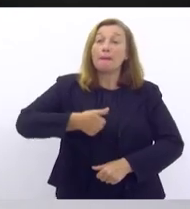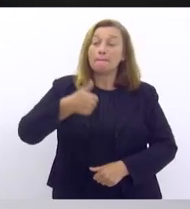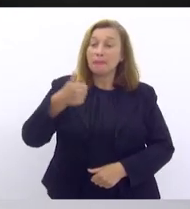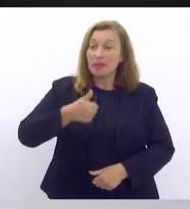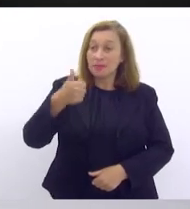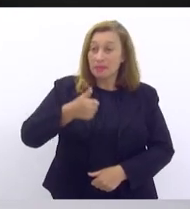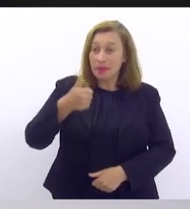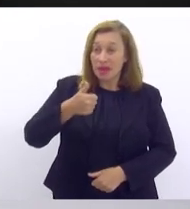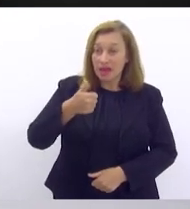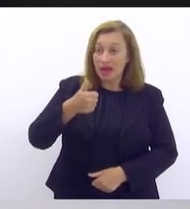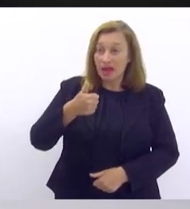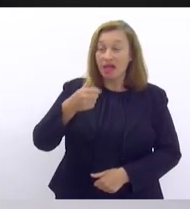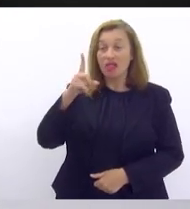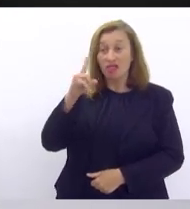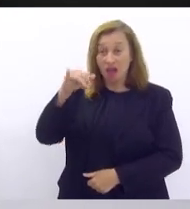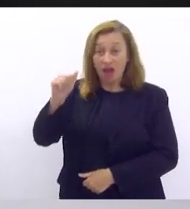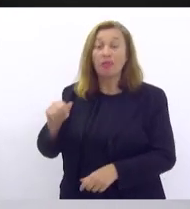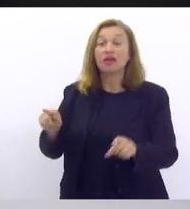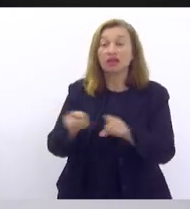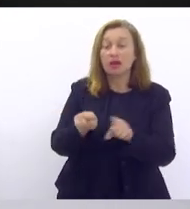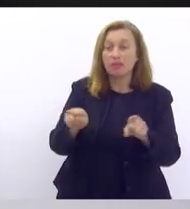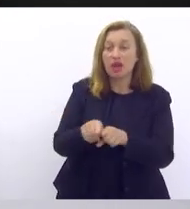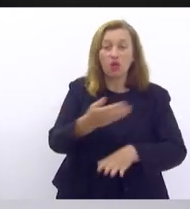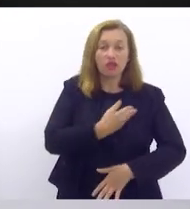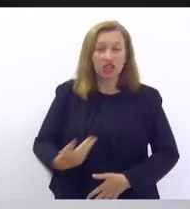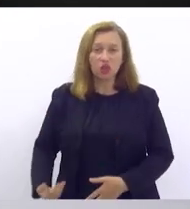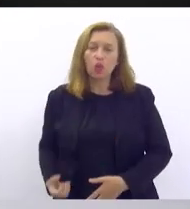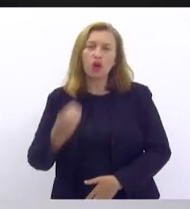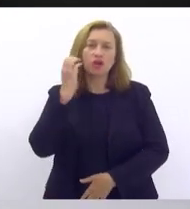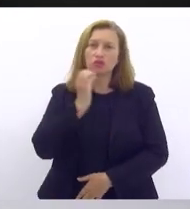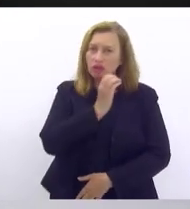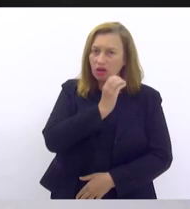Naline Castro, e do nosso governador, Cláudio Castro.